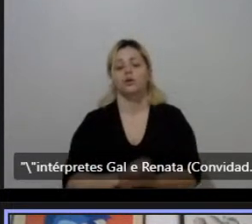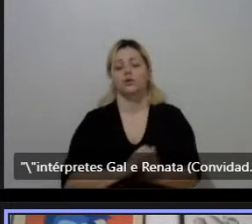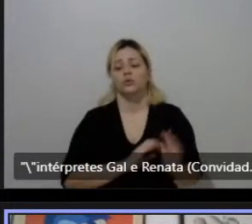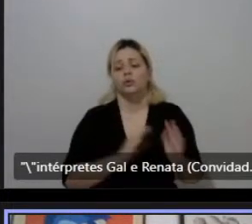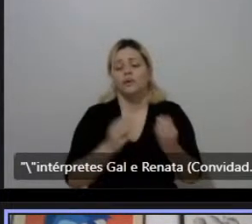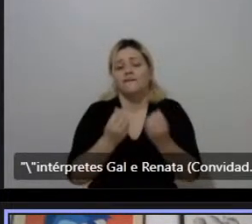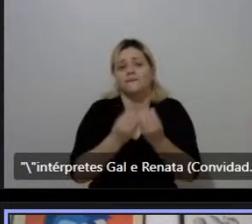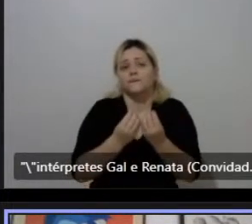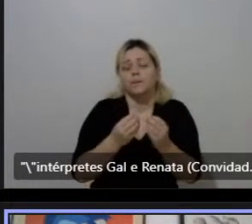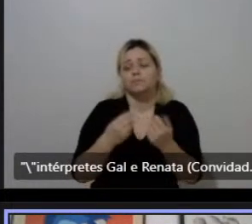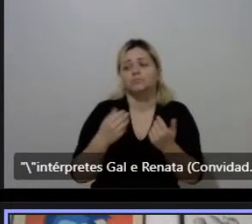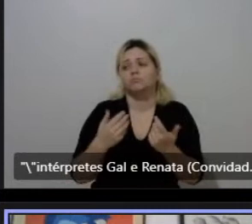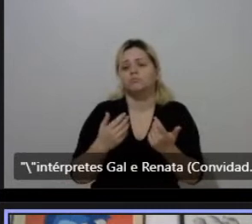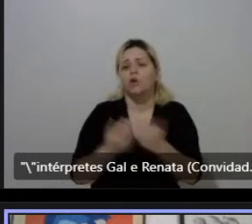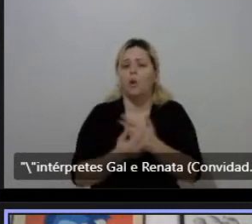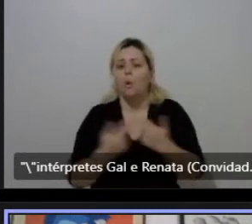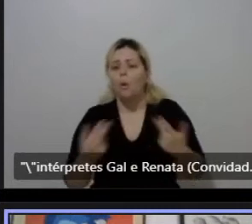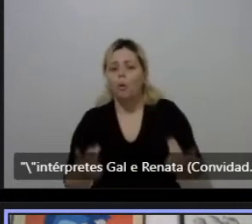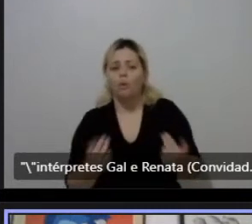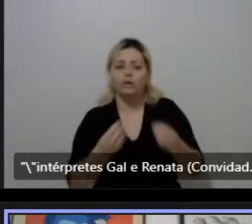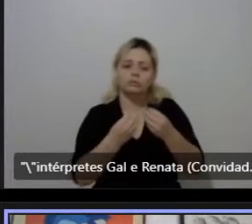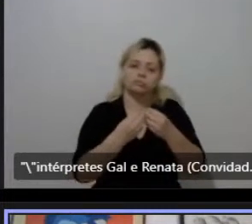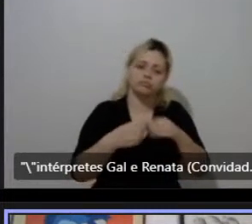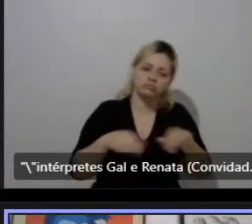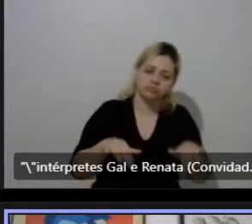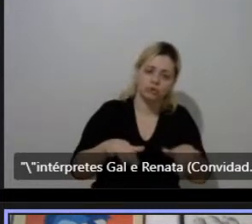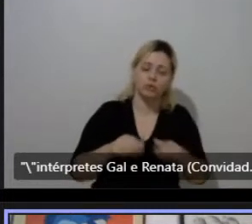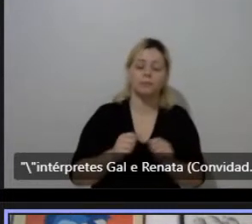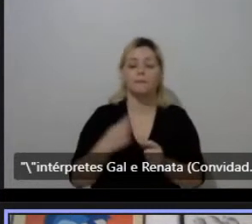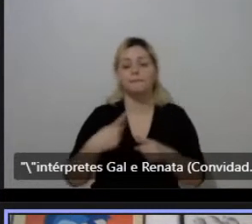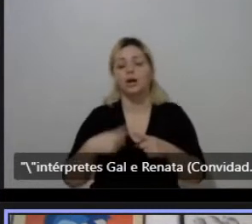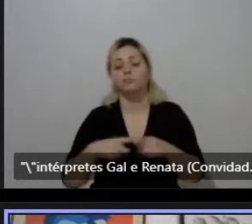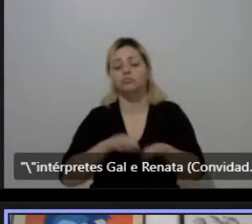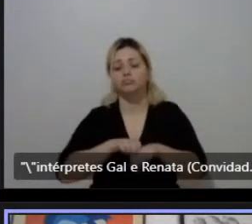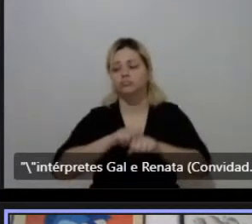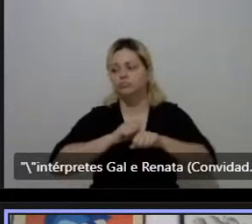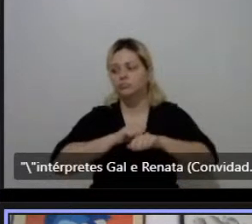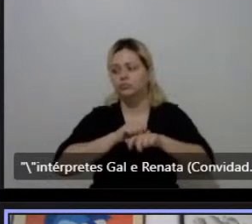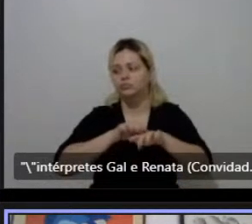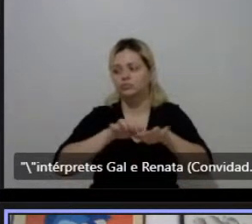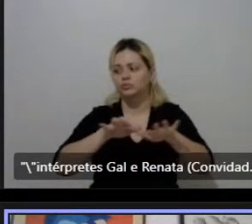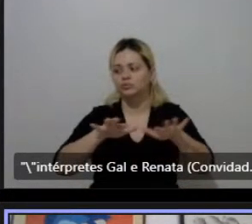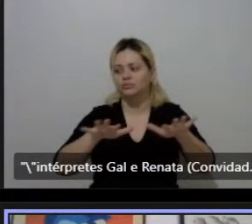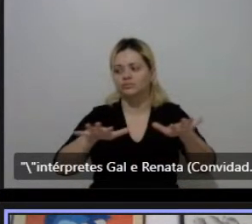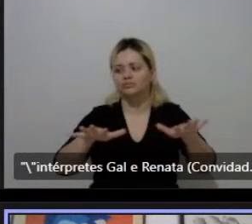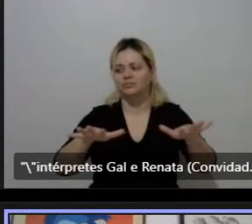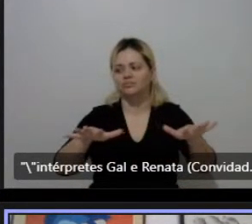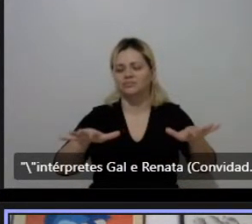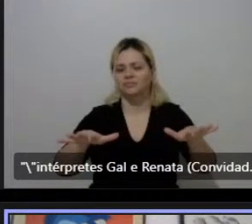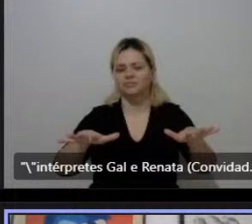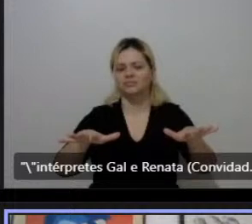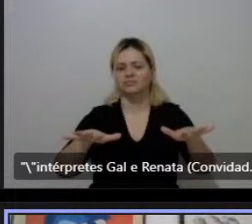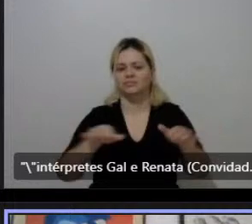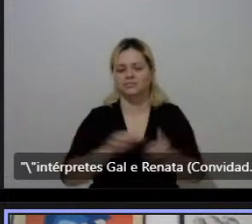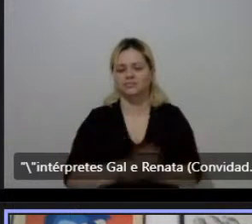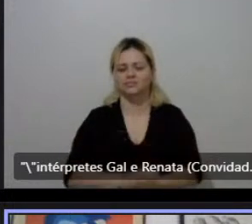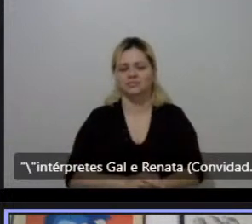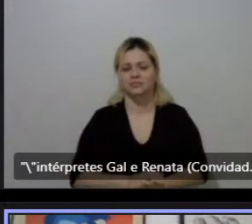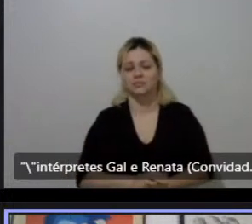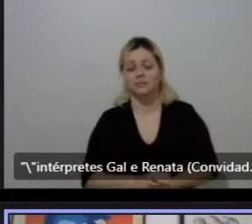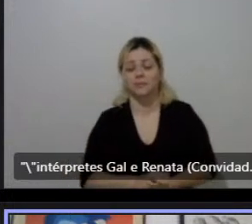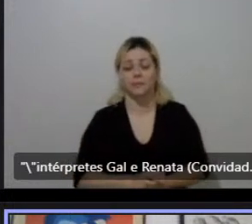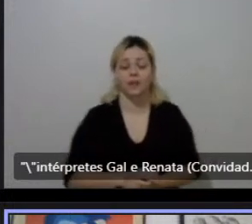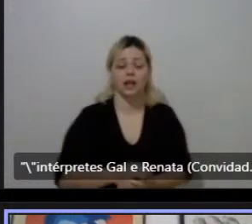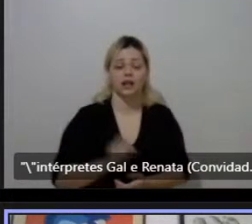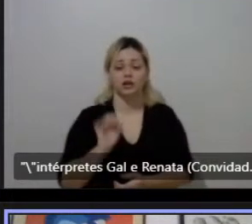gente tem, dentro do planejamento urbano também, né, ampliado um pouco, né, os referenciais,